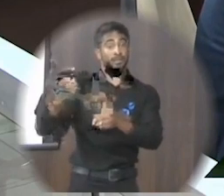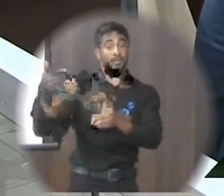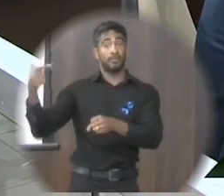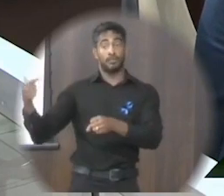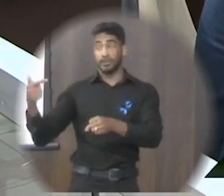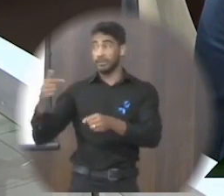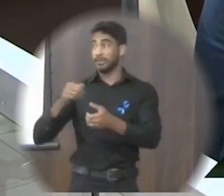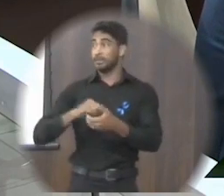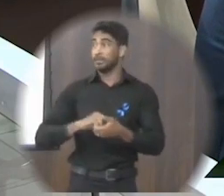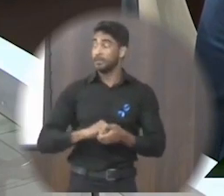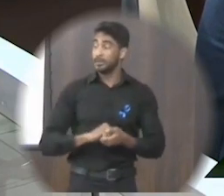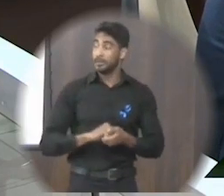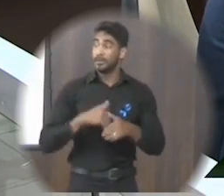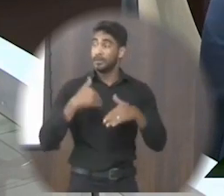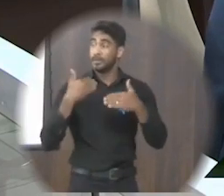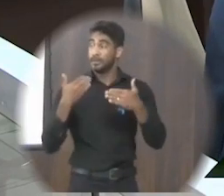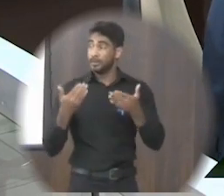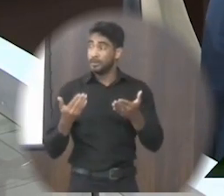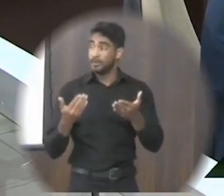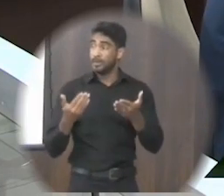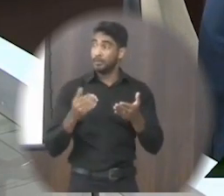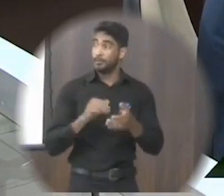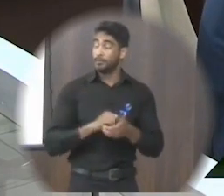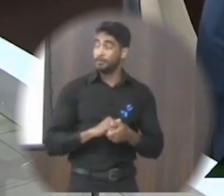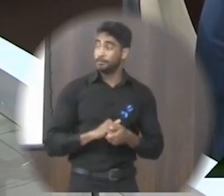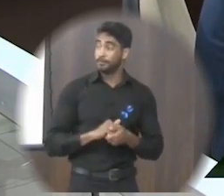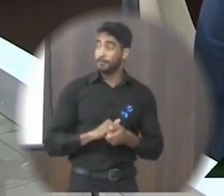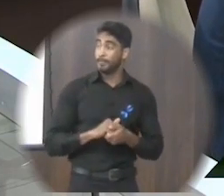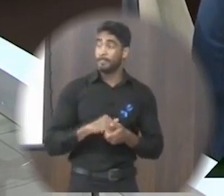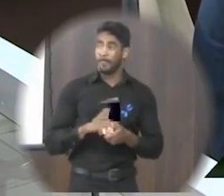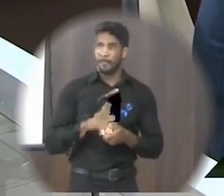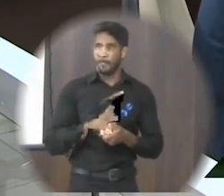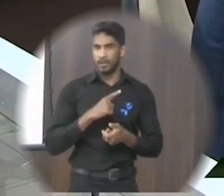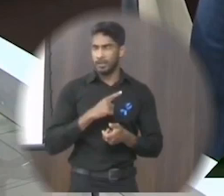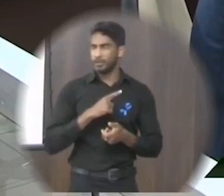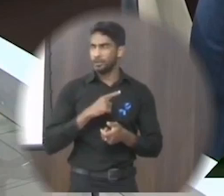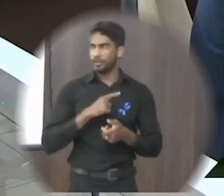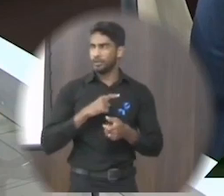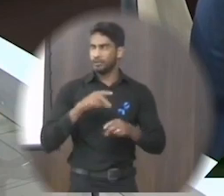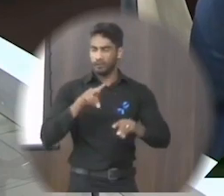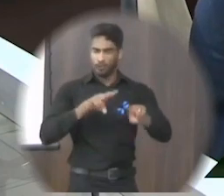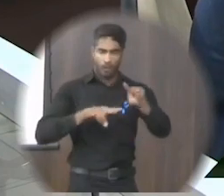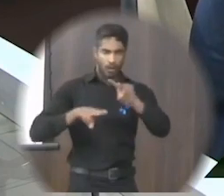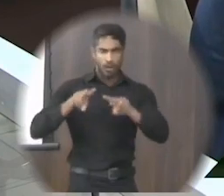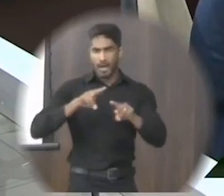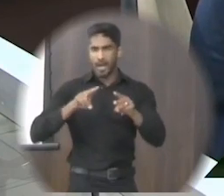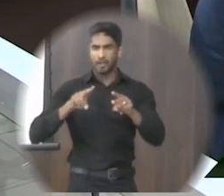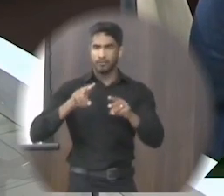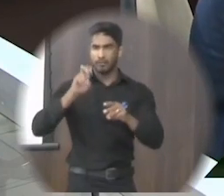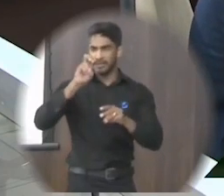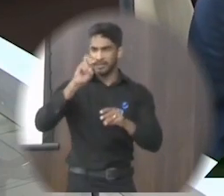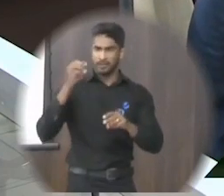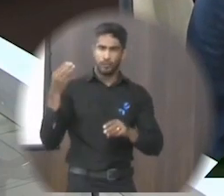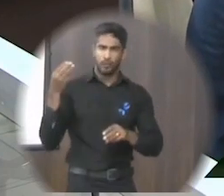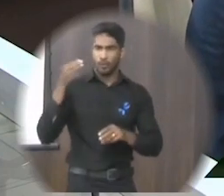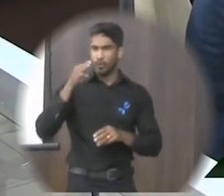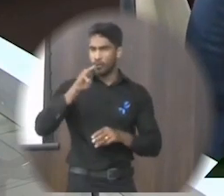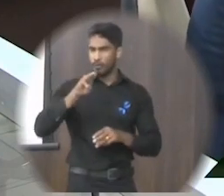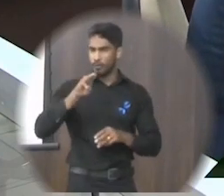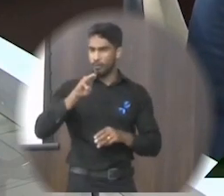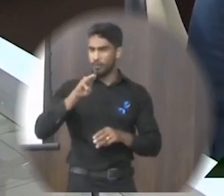2022. Então, dessa forma, eu também tive dando uma olhada sobre aquela verba, sobre os 5 milhões